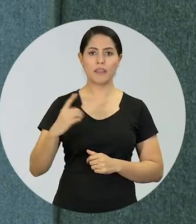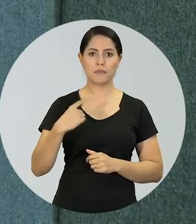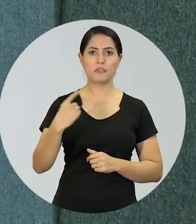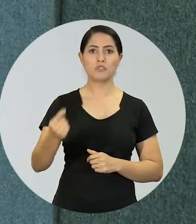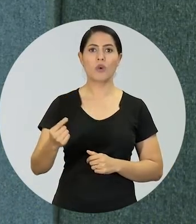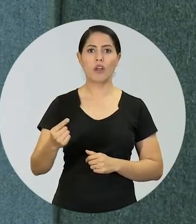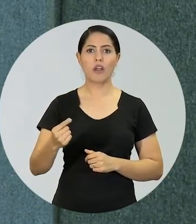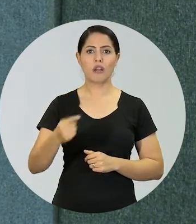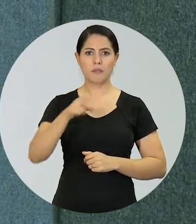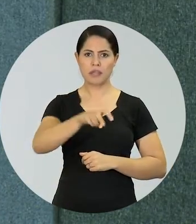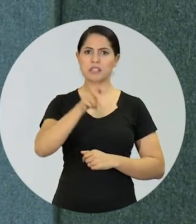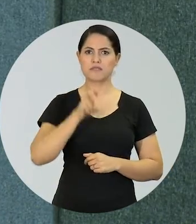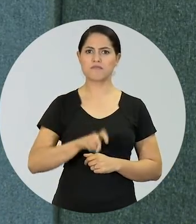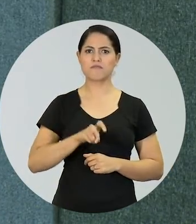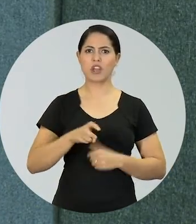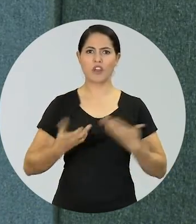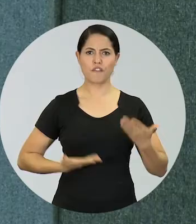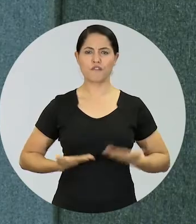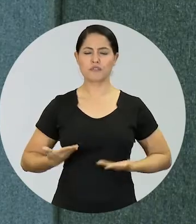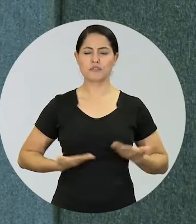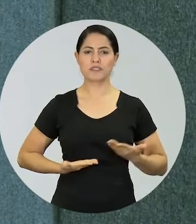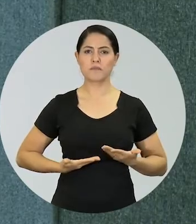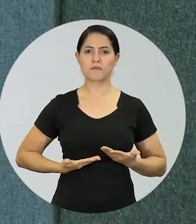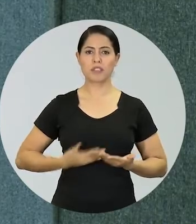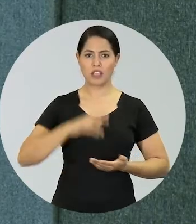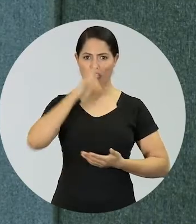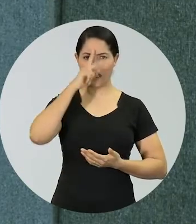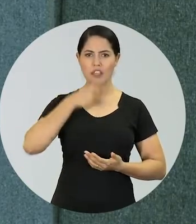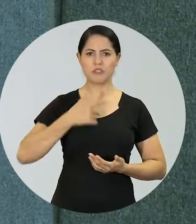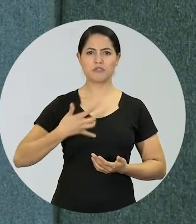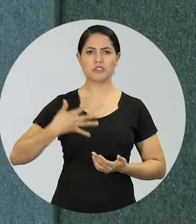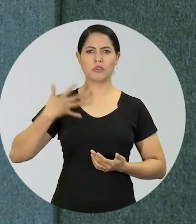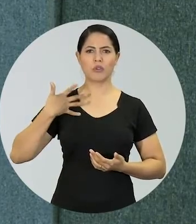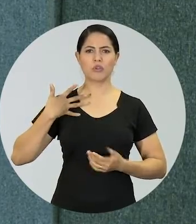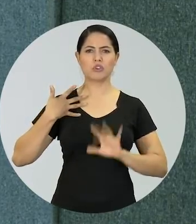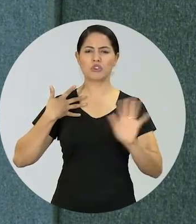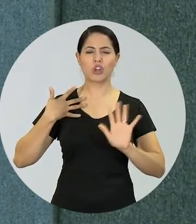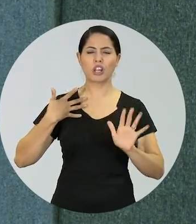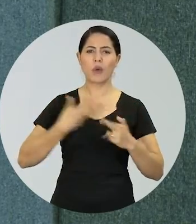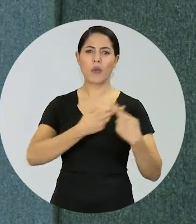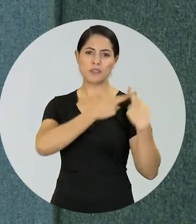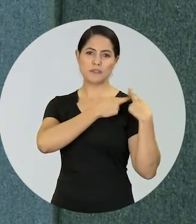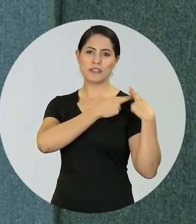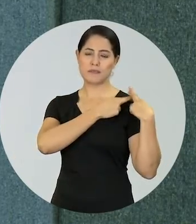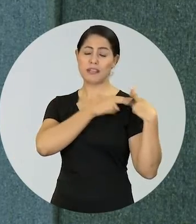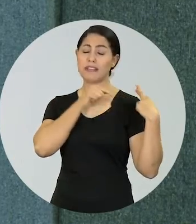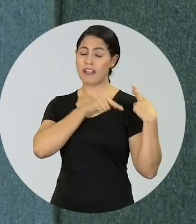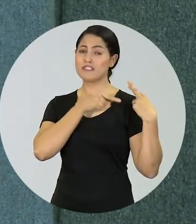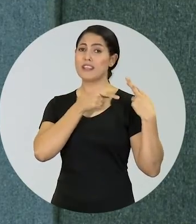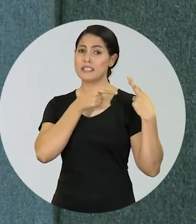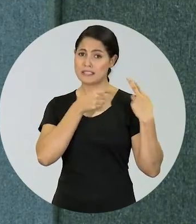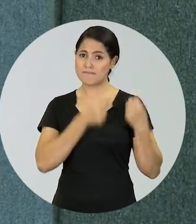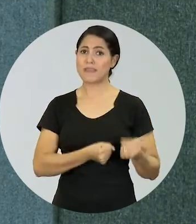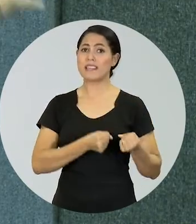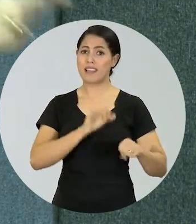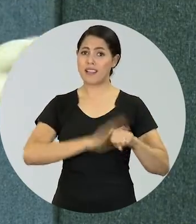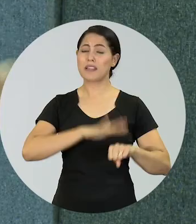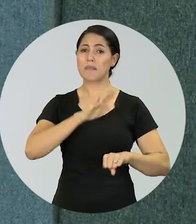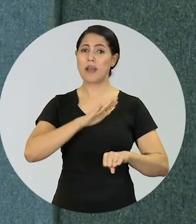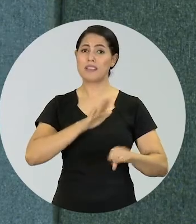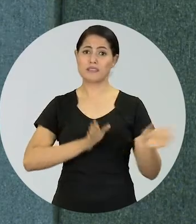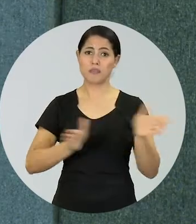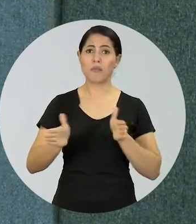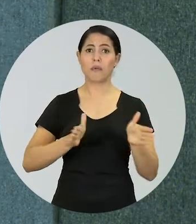da Ordem dos Advogados do Brasil para este cargo só não é para mim mais orgulho do que o peso da responsabilidade que